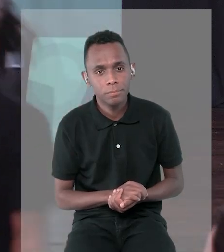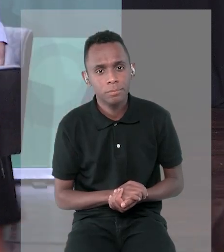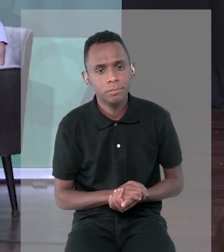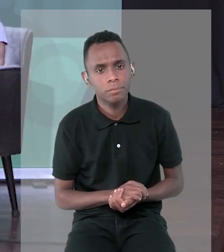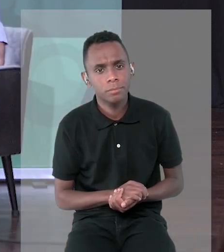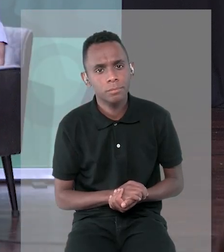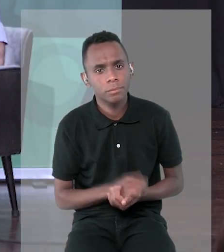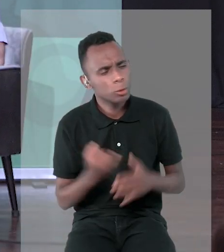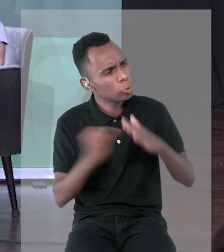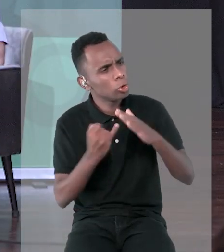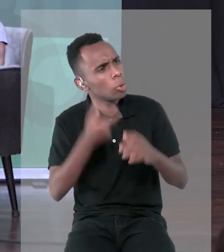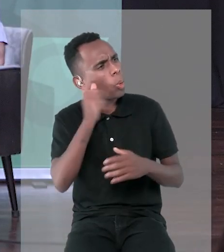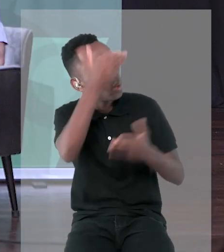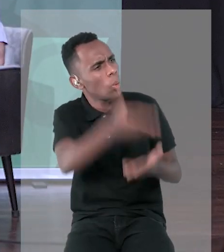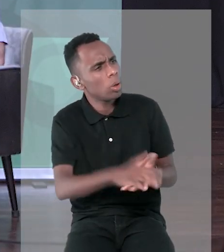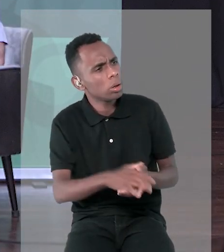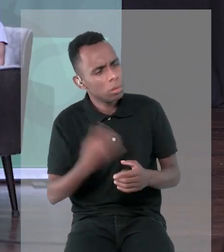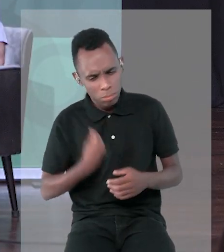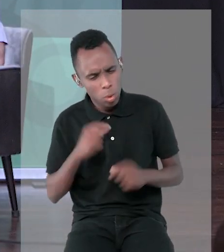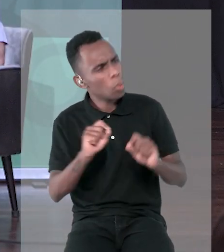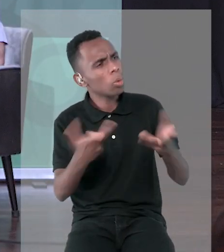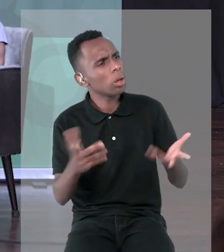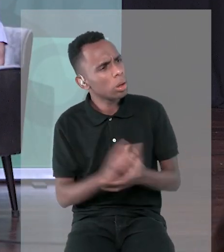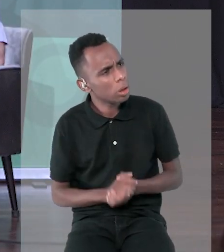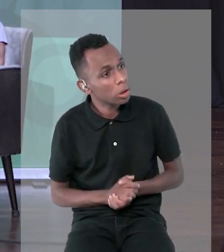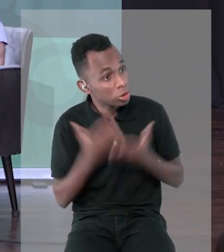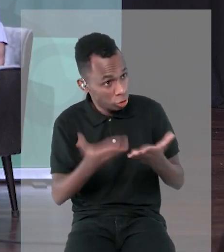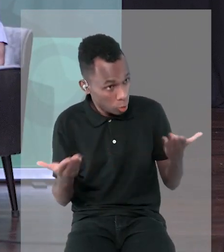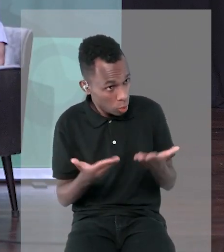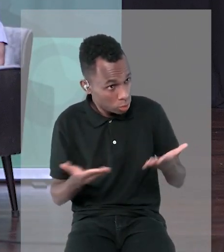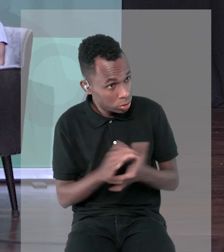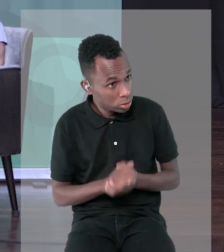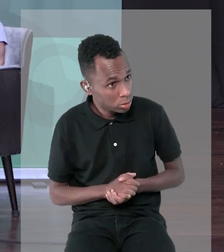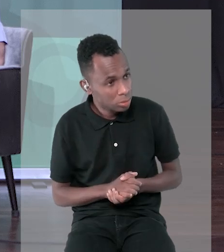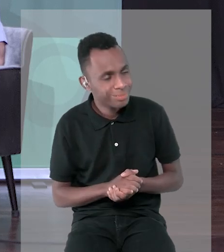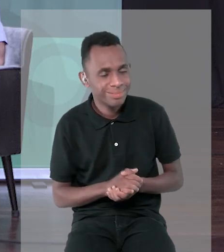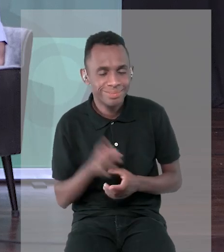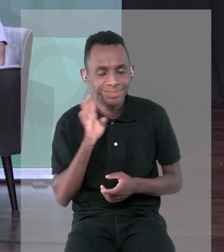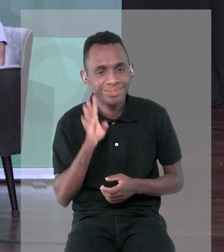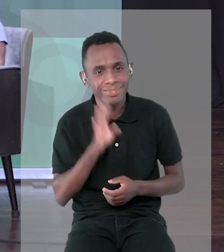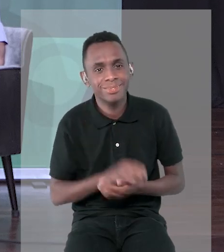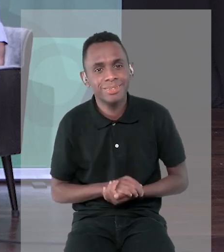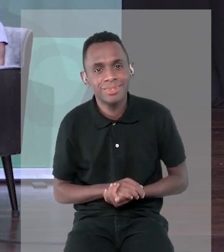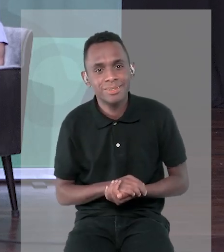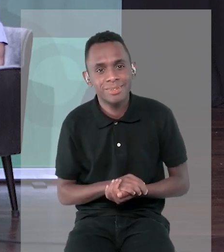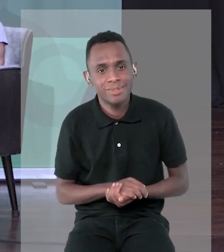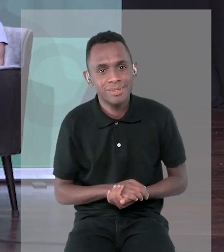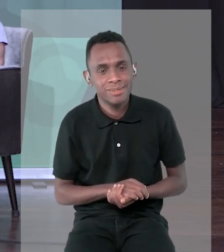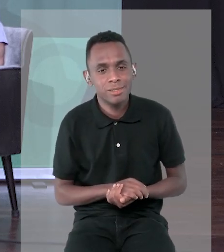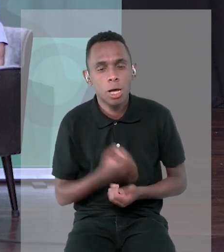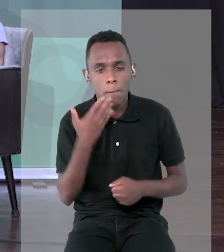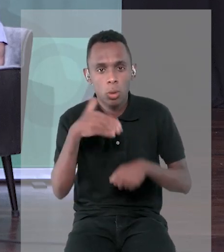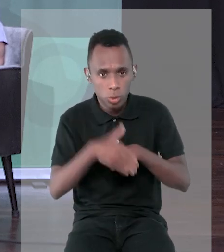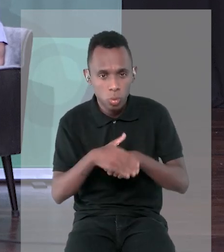Marcelo, você não estava no Instituto ontem? O que você está fazendo aqui? Chegou hoje? Uma espectadora assume o microfone para fazer uma pergunta.